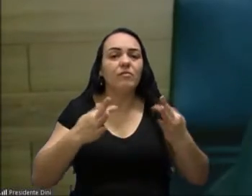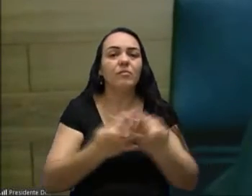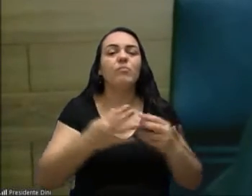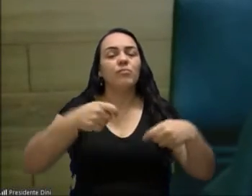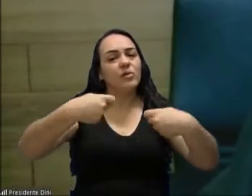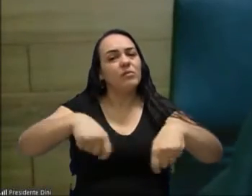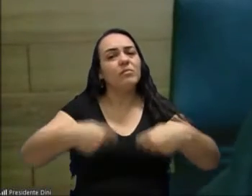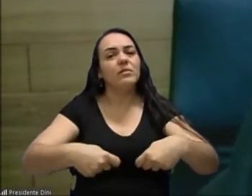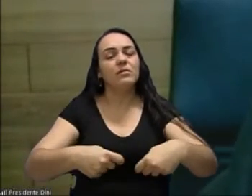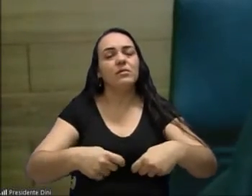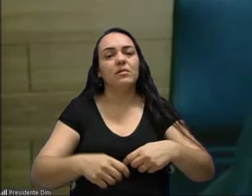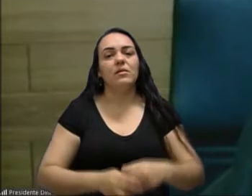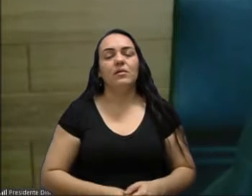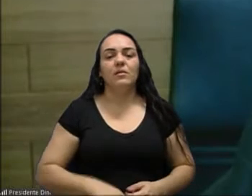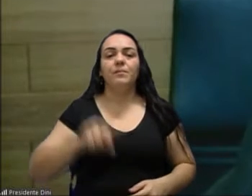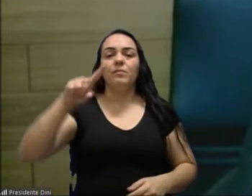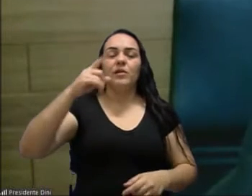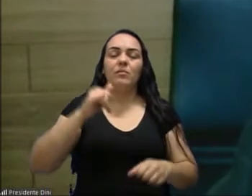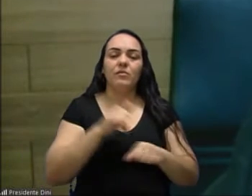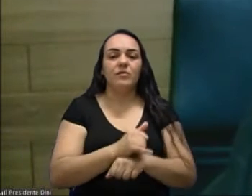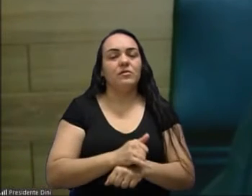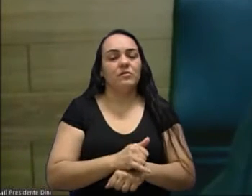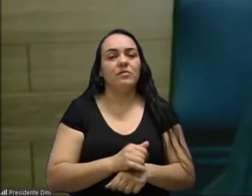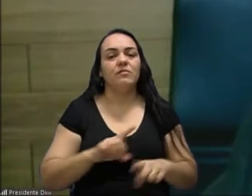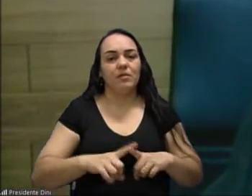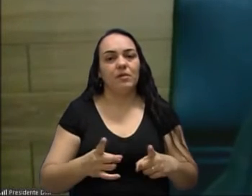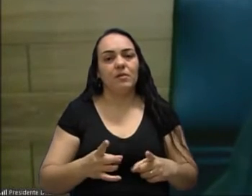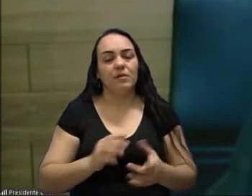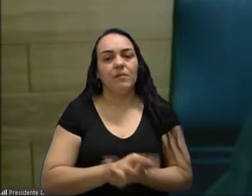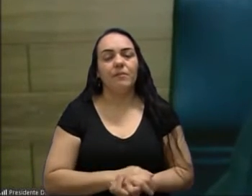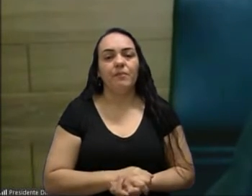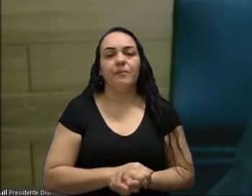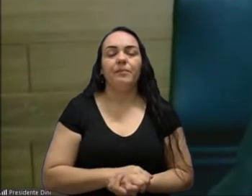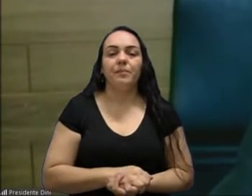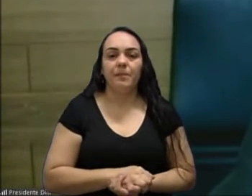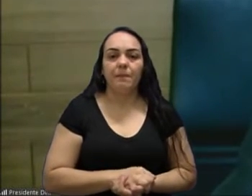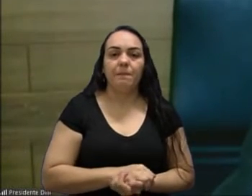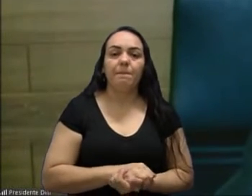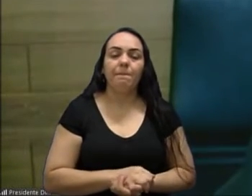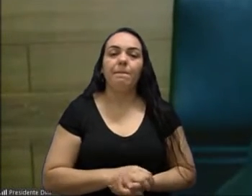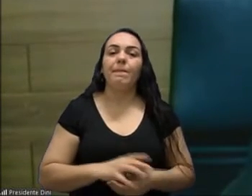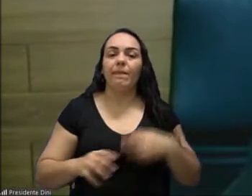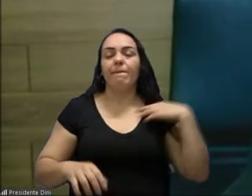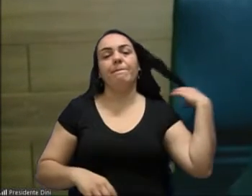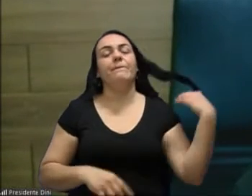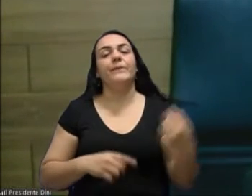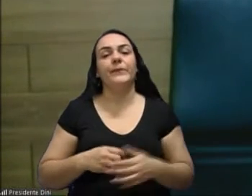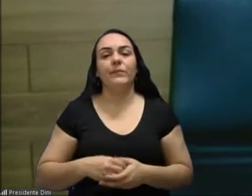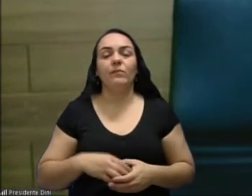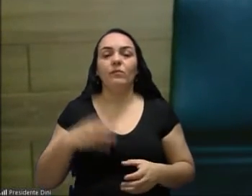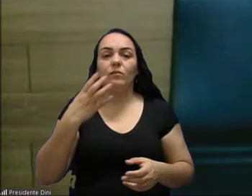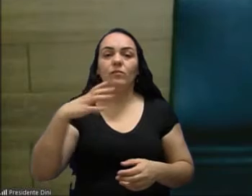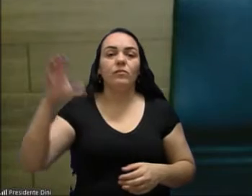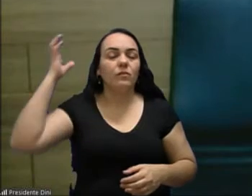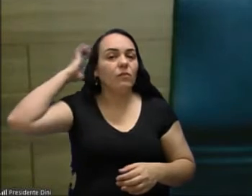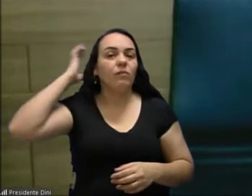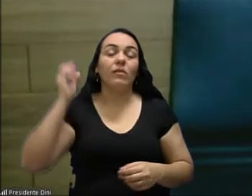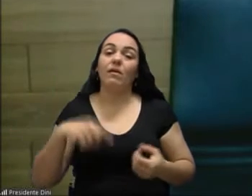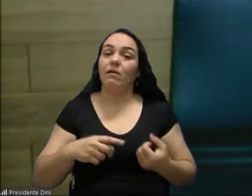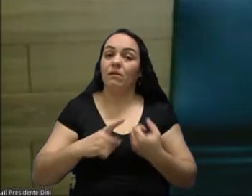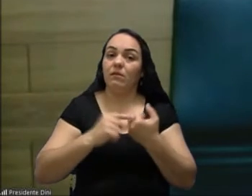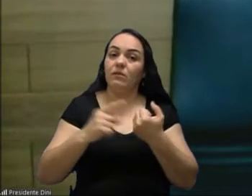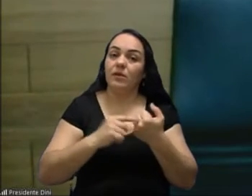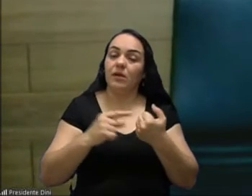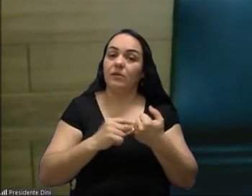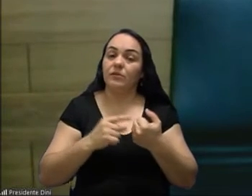depois você faz a sua justificativa obrigado mas como o vereador Péricles ele citou o artigo e